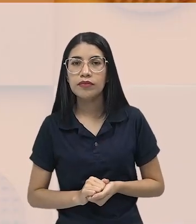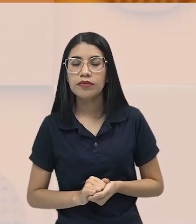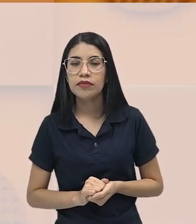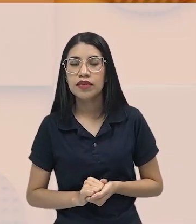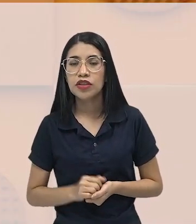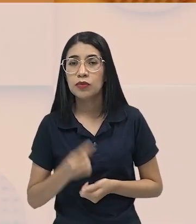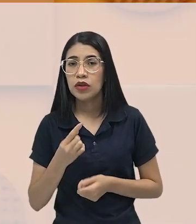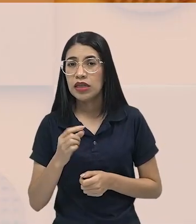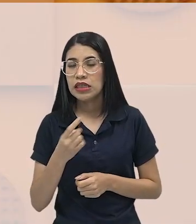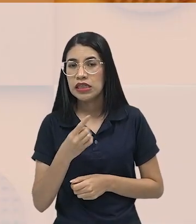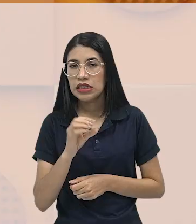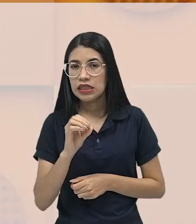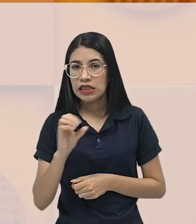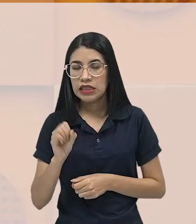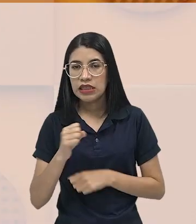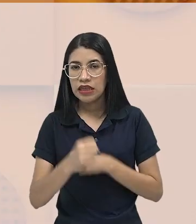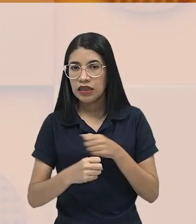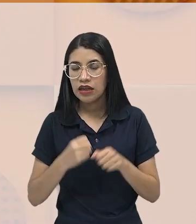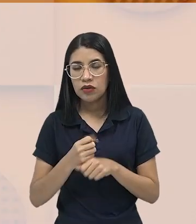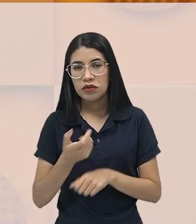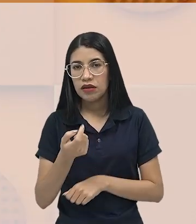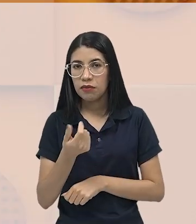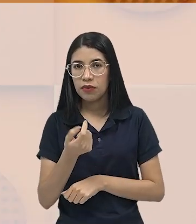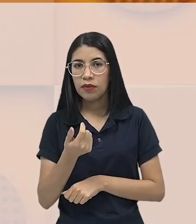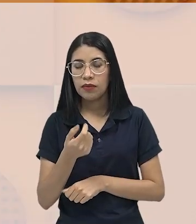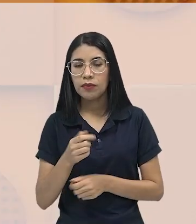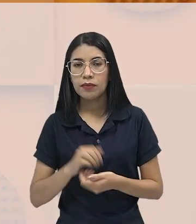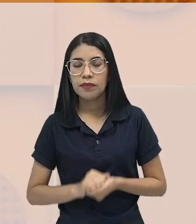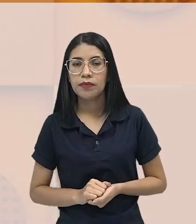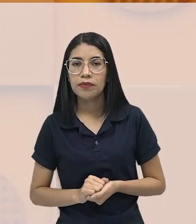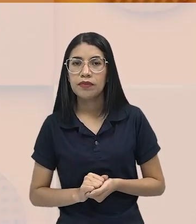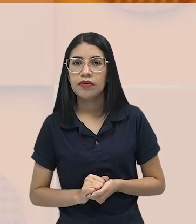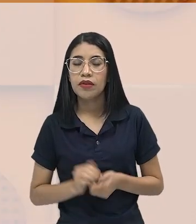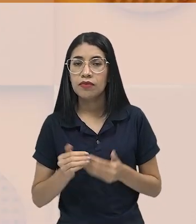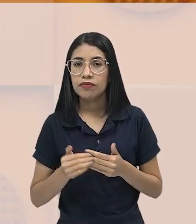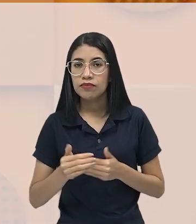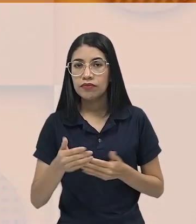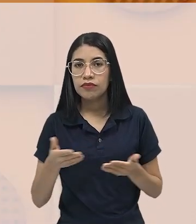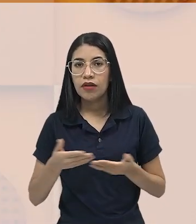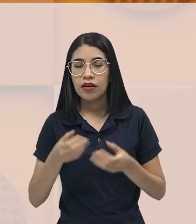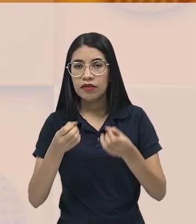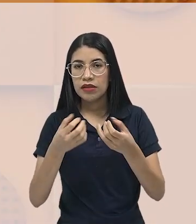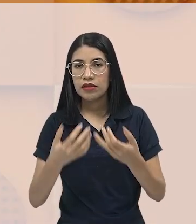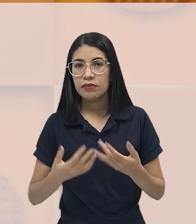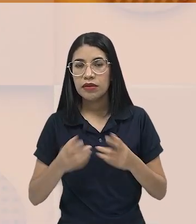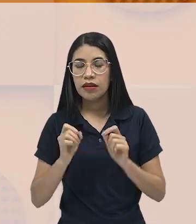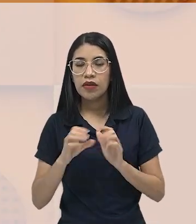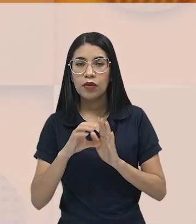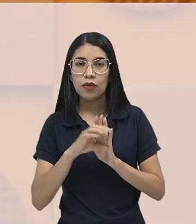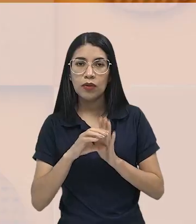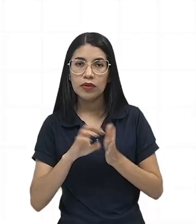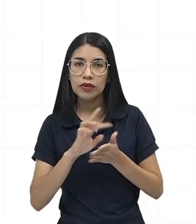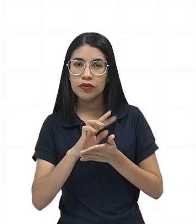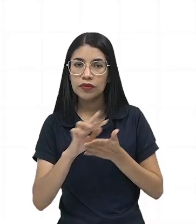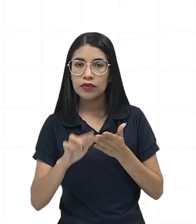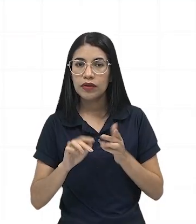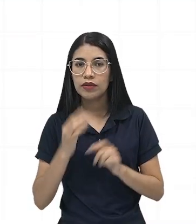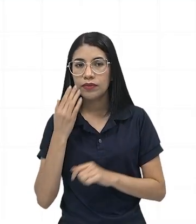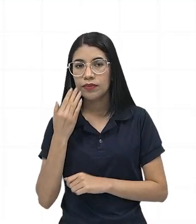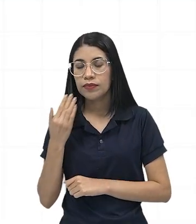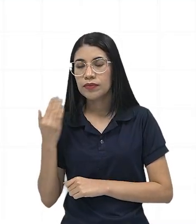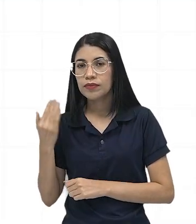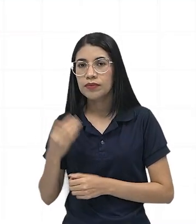um século pode ser bem pouco, tá bom? Então, vamos dar continuidade falando agora de alguns conceitos. Vamos ver